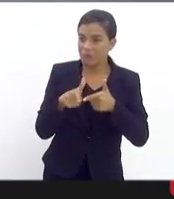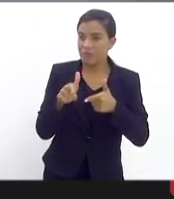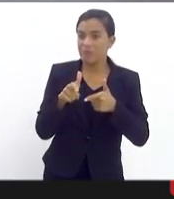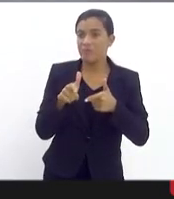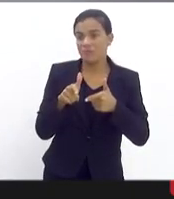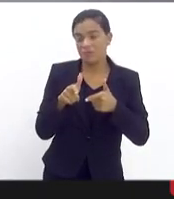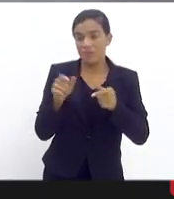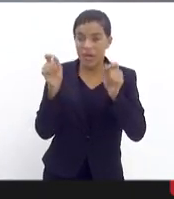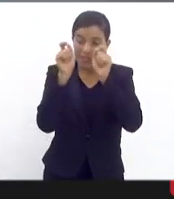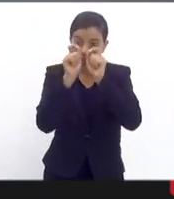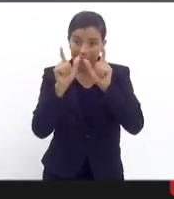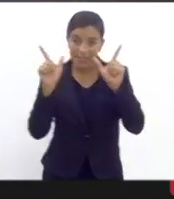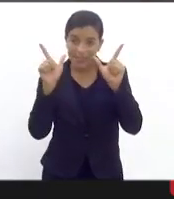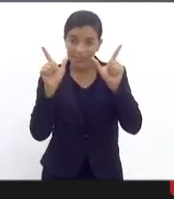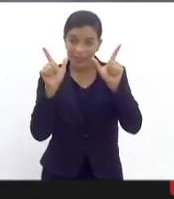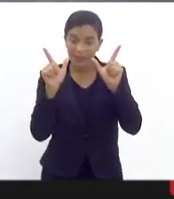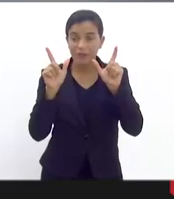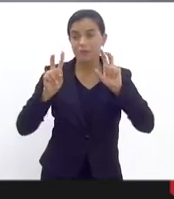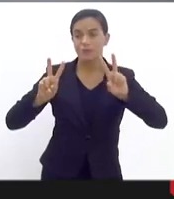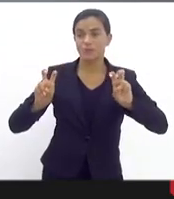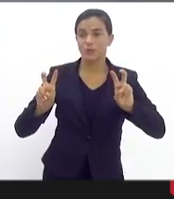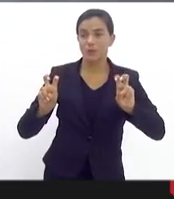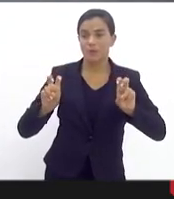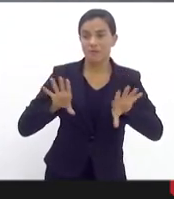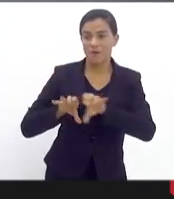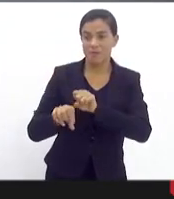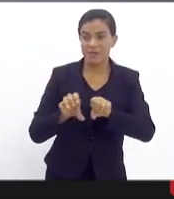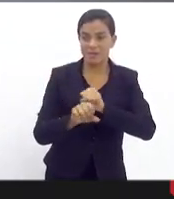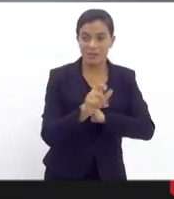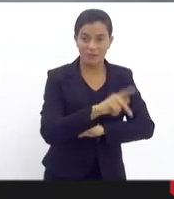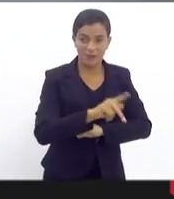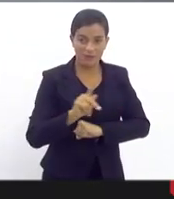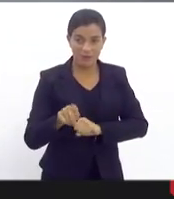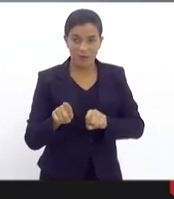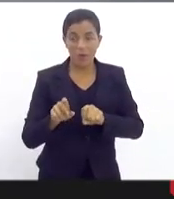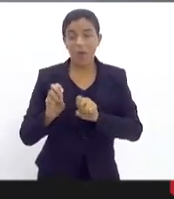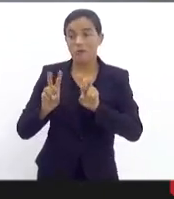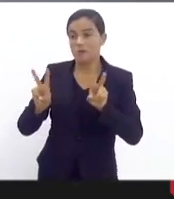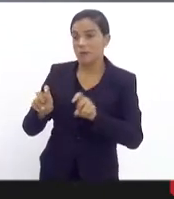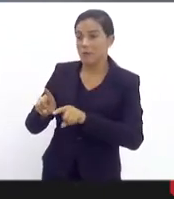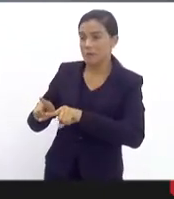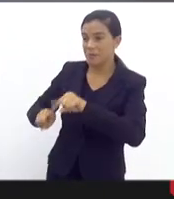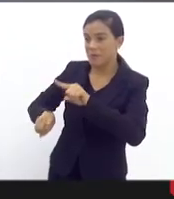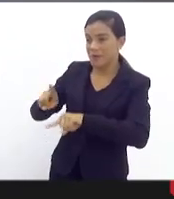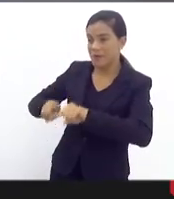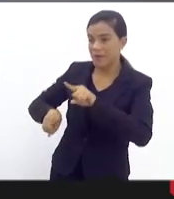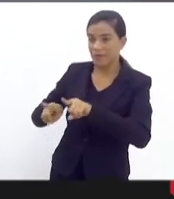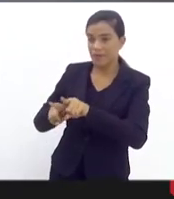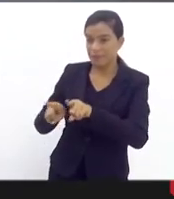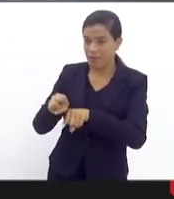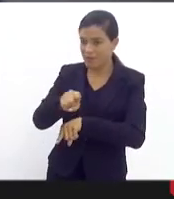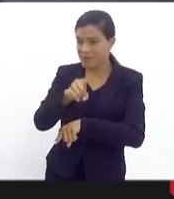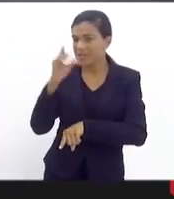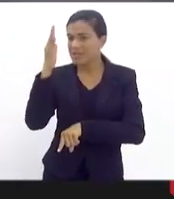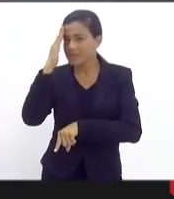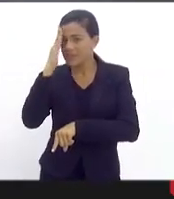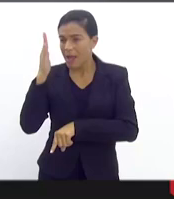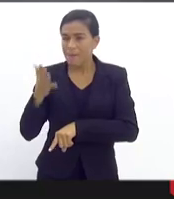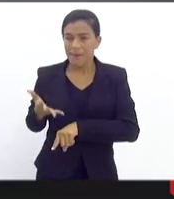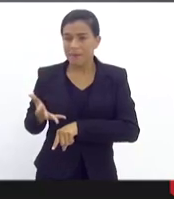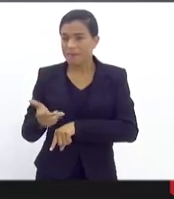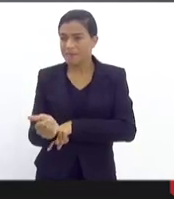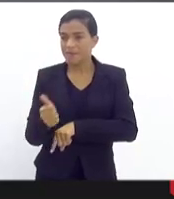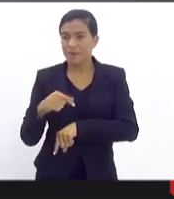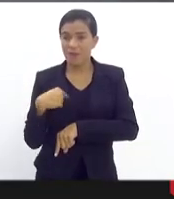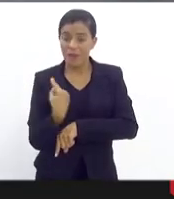a gente está atento, tanto à questão da formação dos professores quanto dos equipamentos. Você bem sabe que eu faço